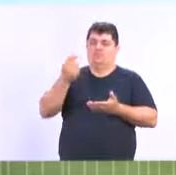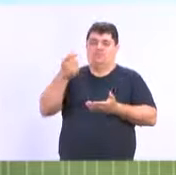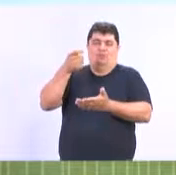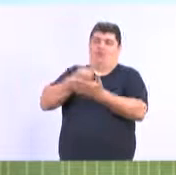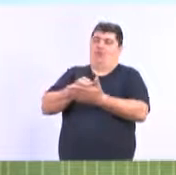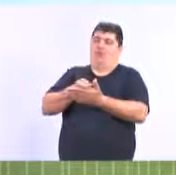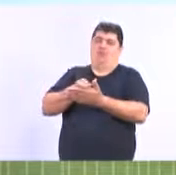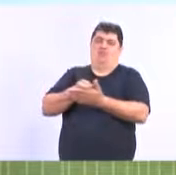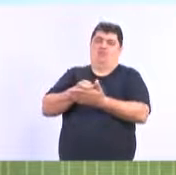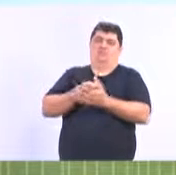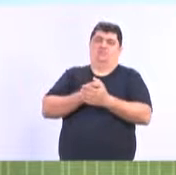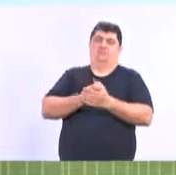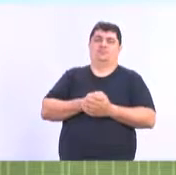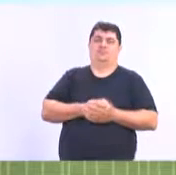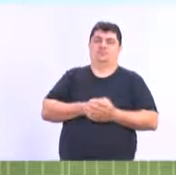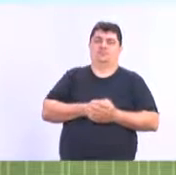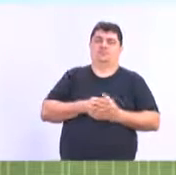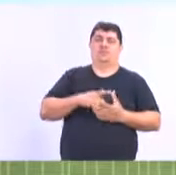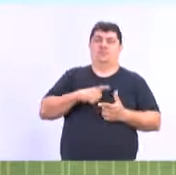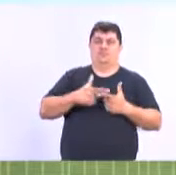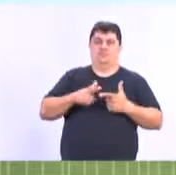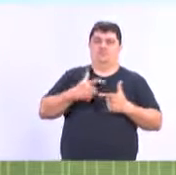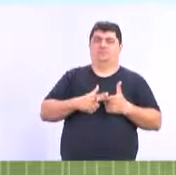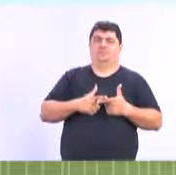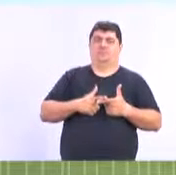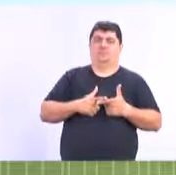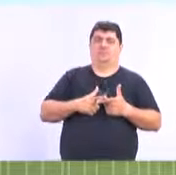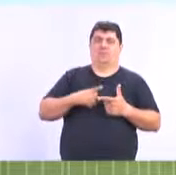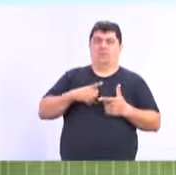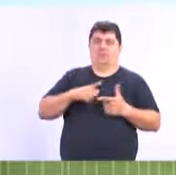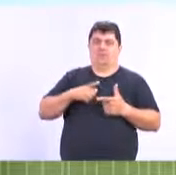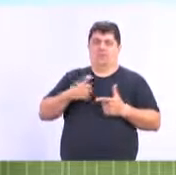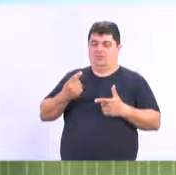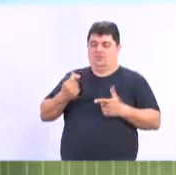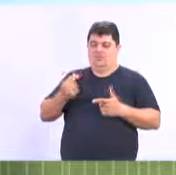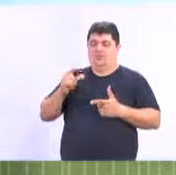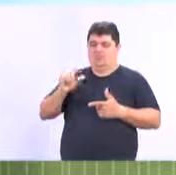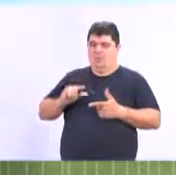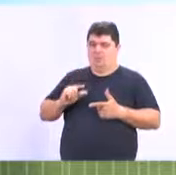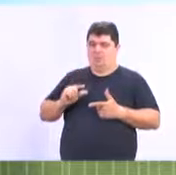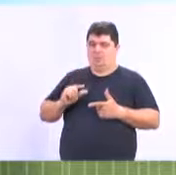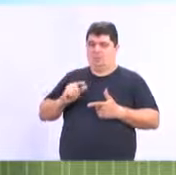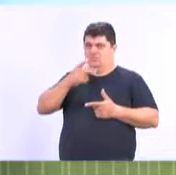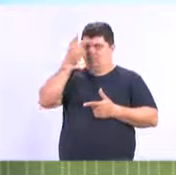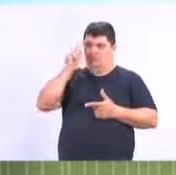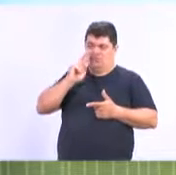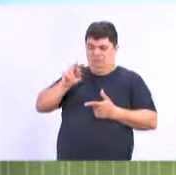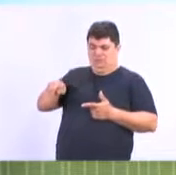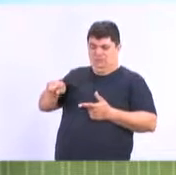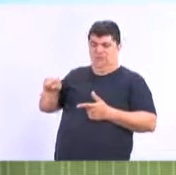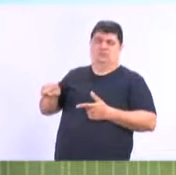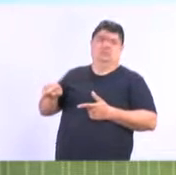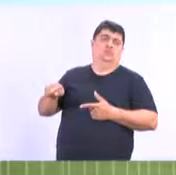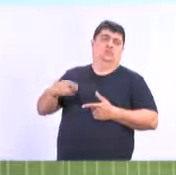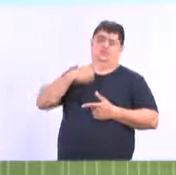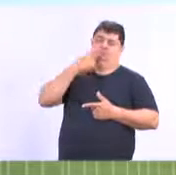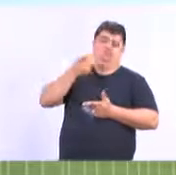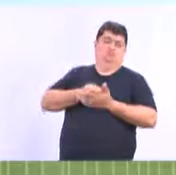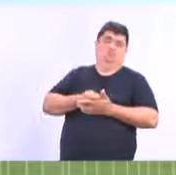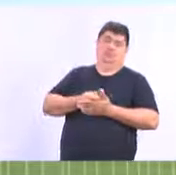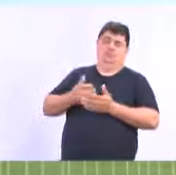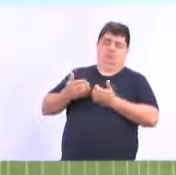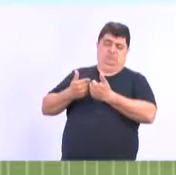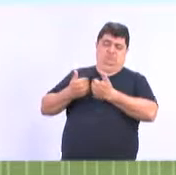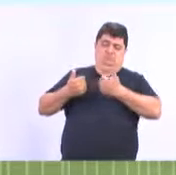dívidas. E quando eu diminuo minha rentabilidade, os fornecedores, as pessoas, os financiadores da empresa começam a se afastar